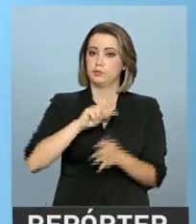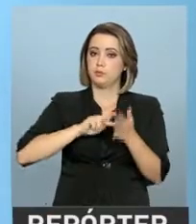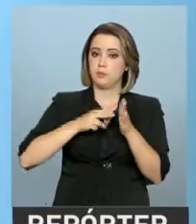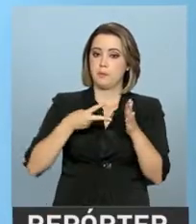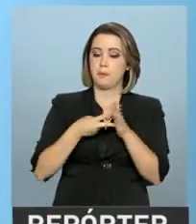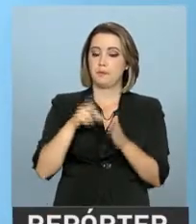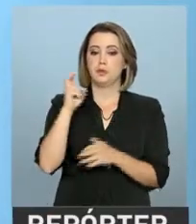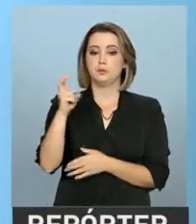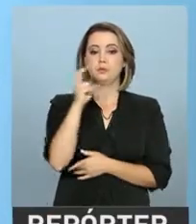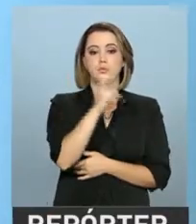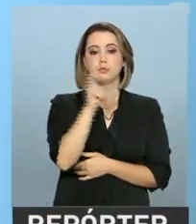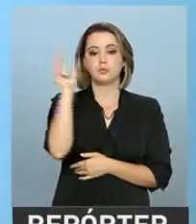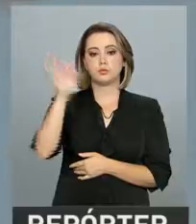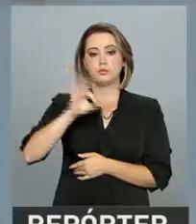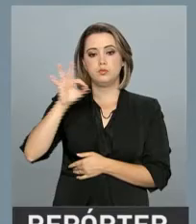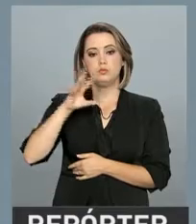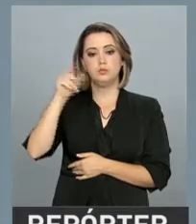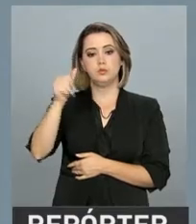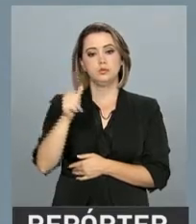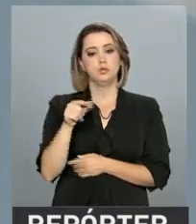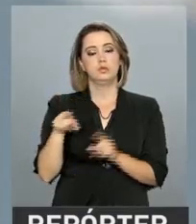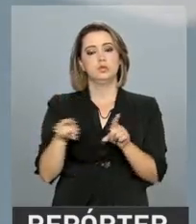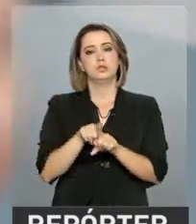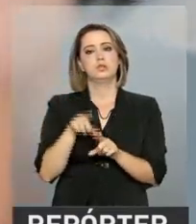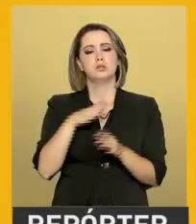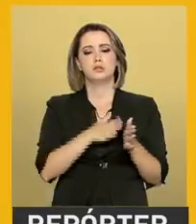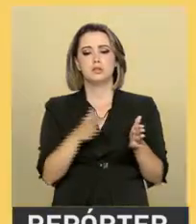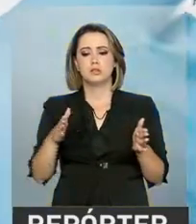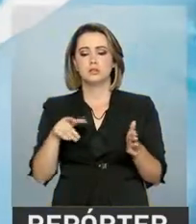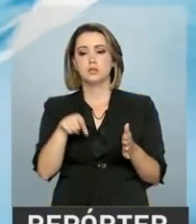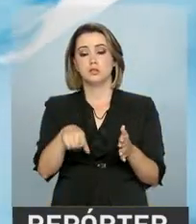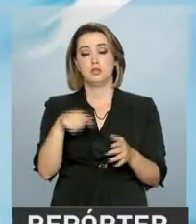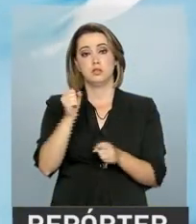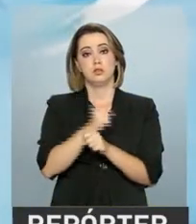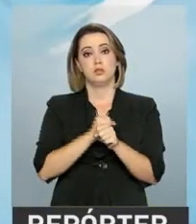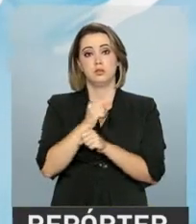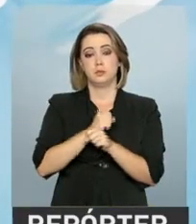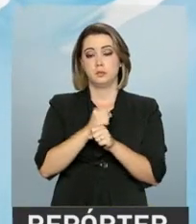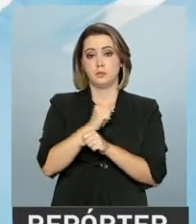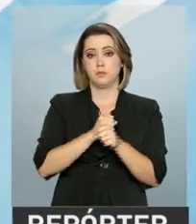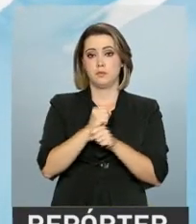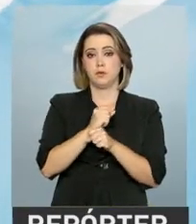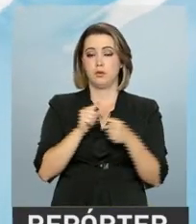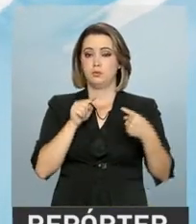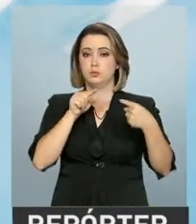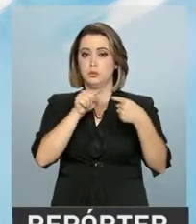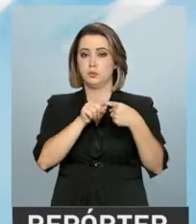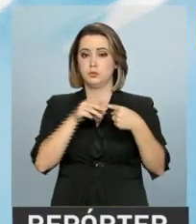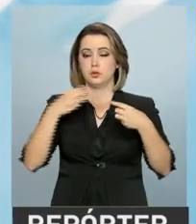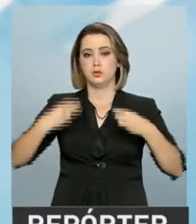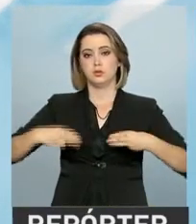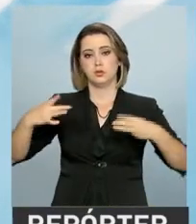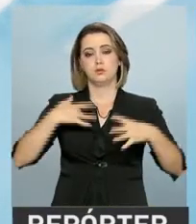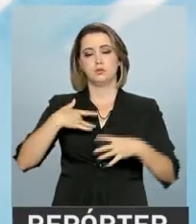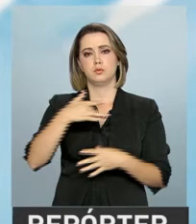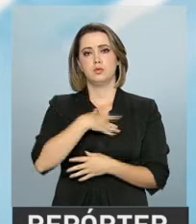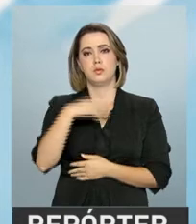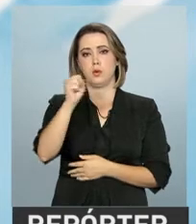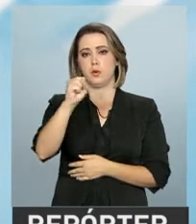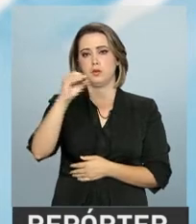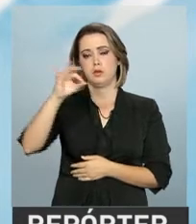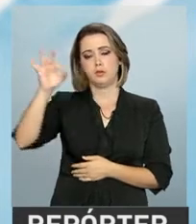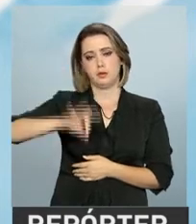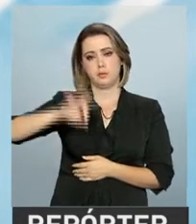55% do total nessa faixa etária neste ano a meta do ministério é vacinar 80% das